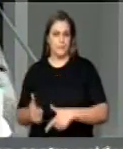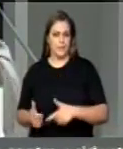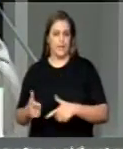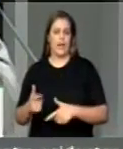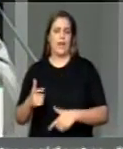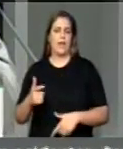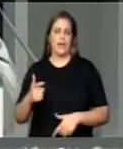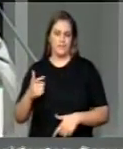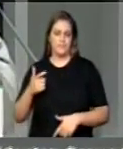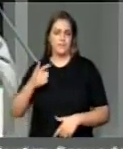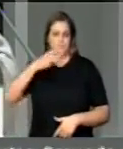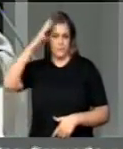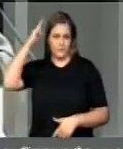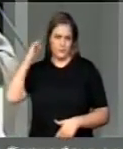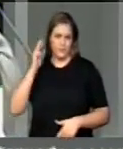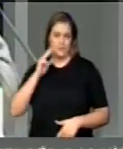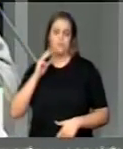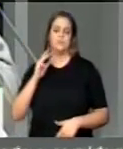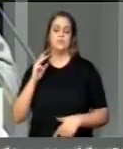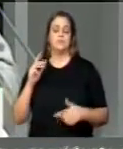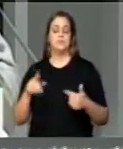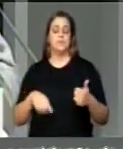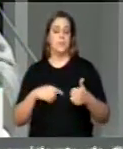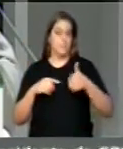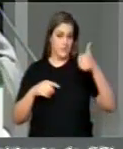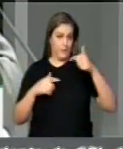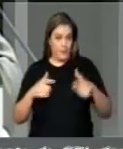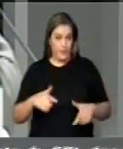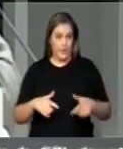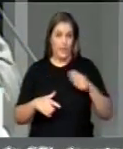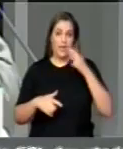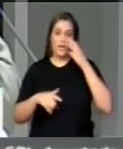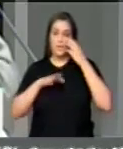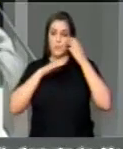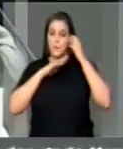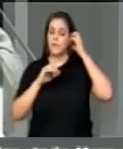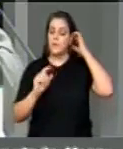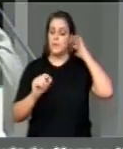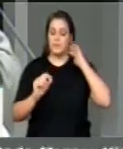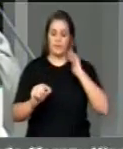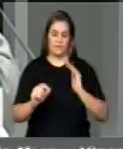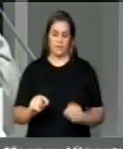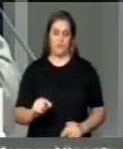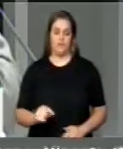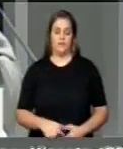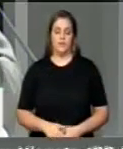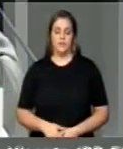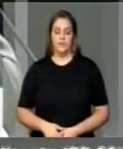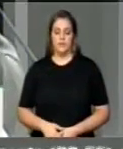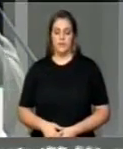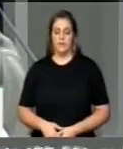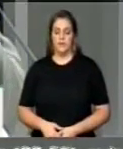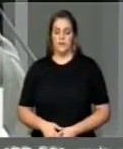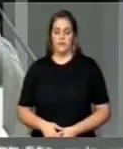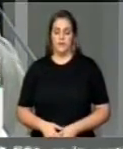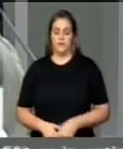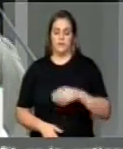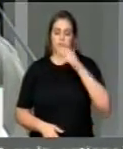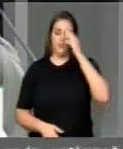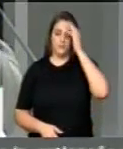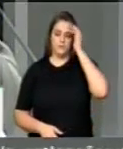bronze para algo que nos espanta. Depois desse processo todo e da decisão em relação